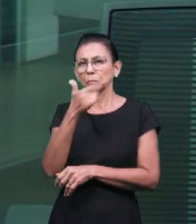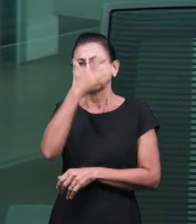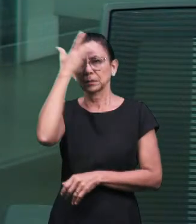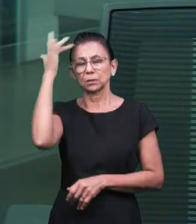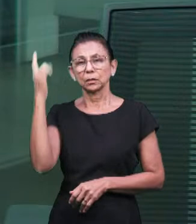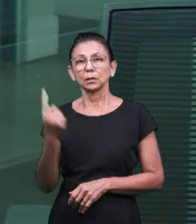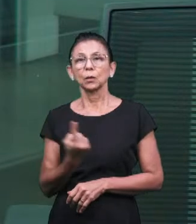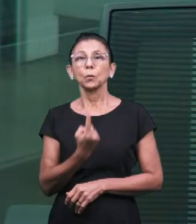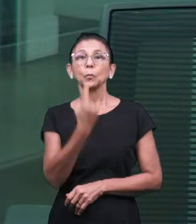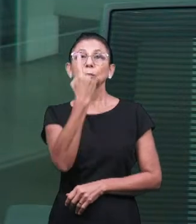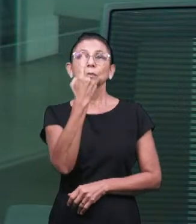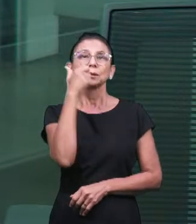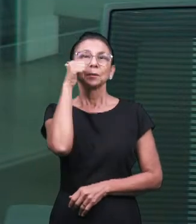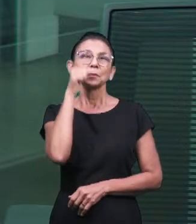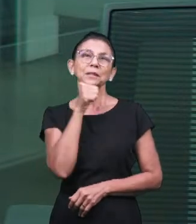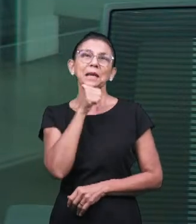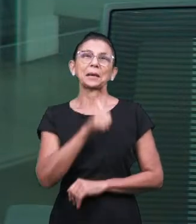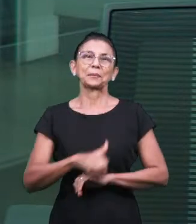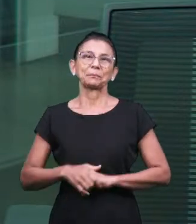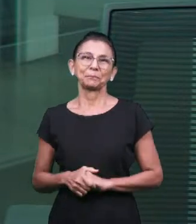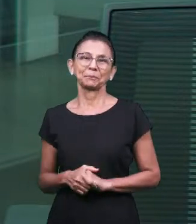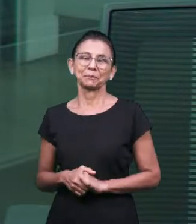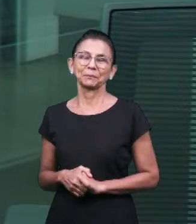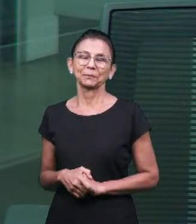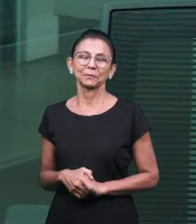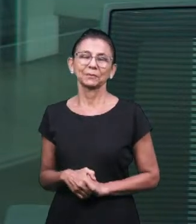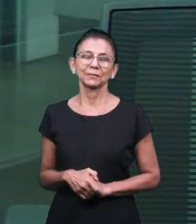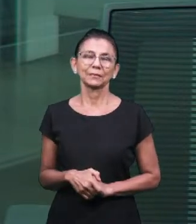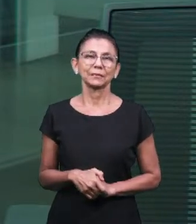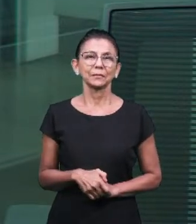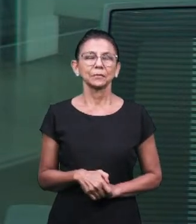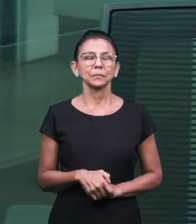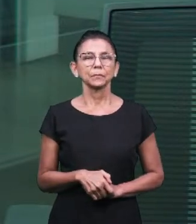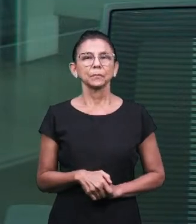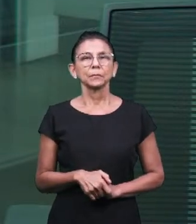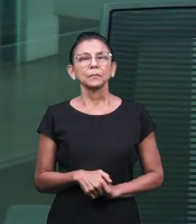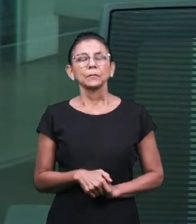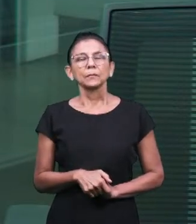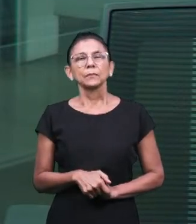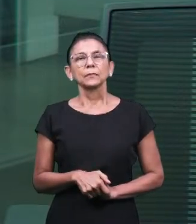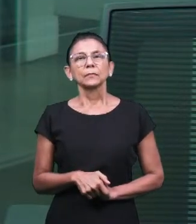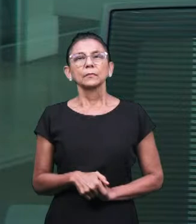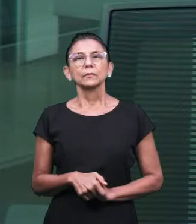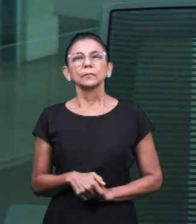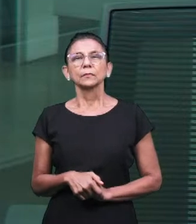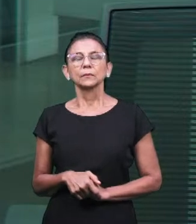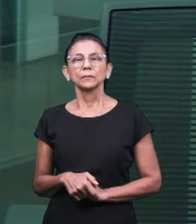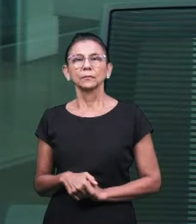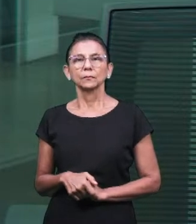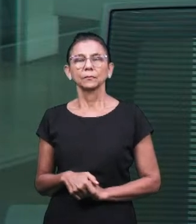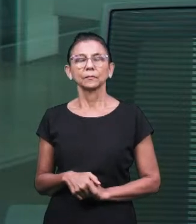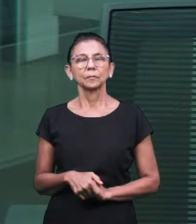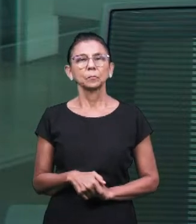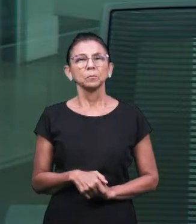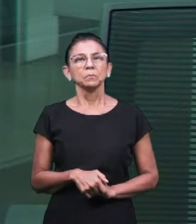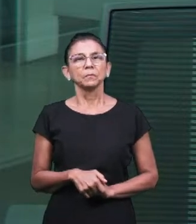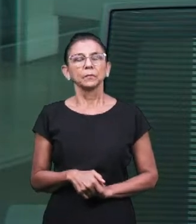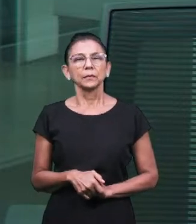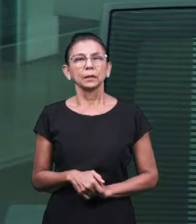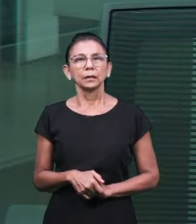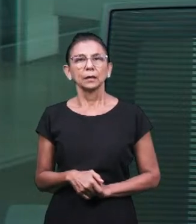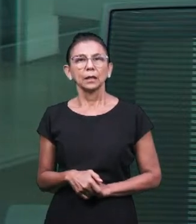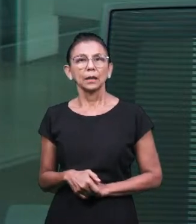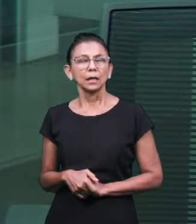mulher. E ela no trabalho, ela sempre foi